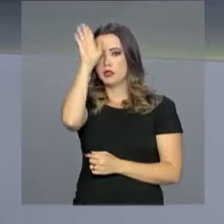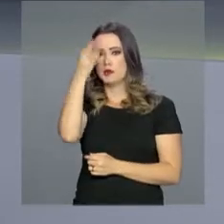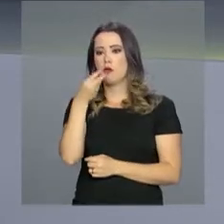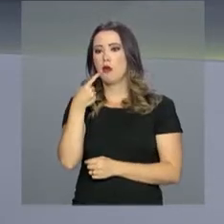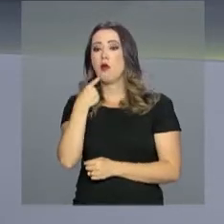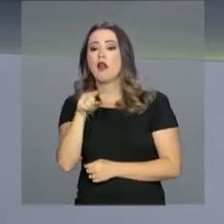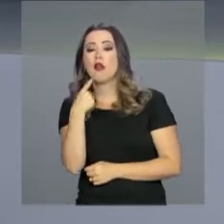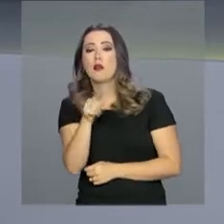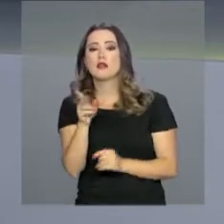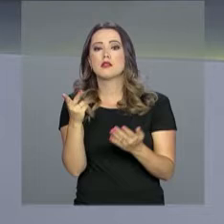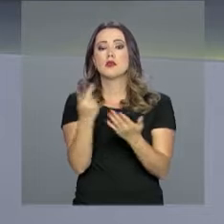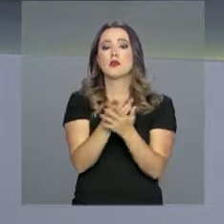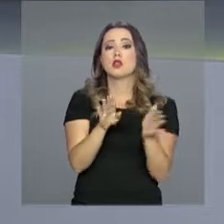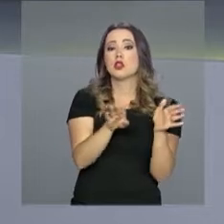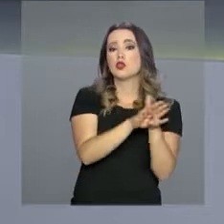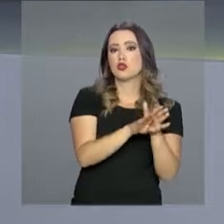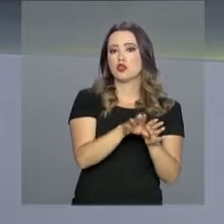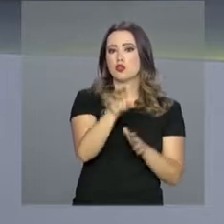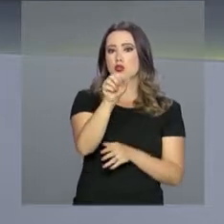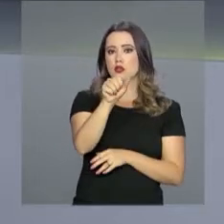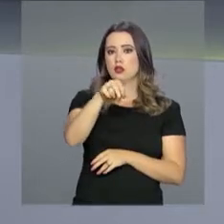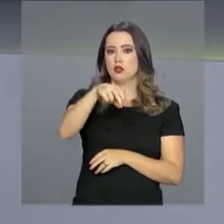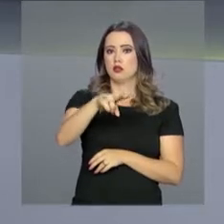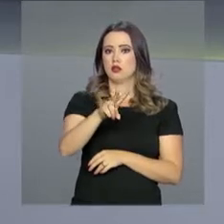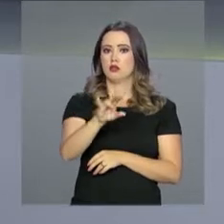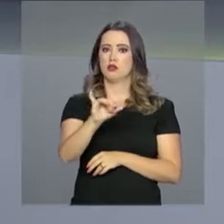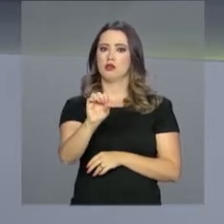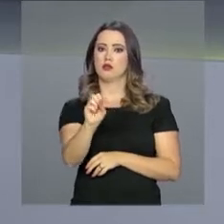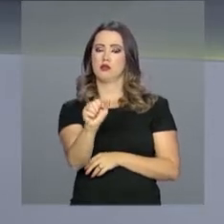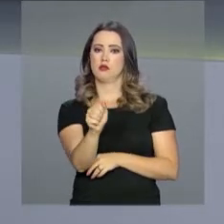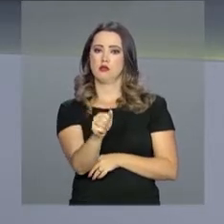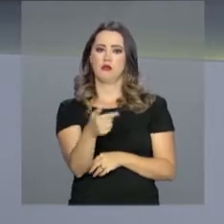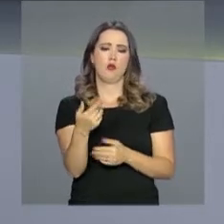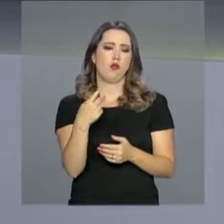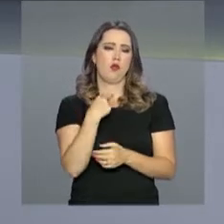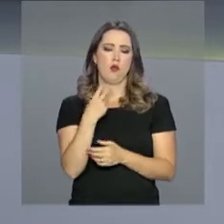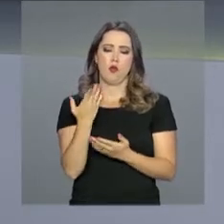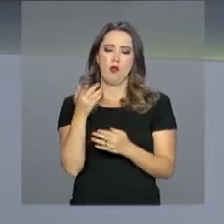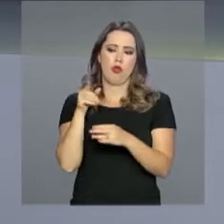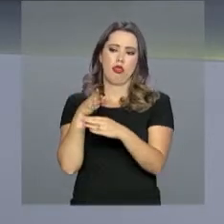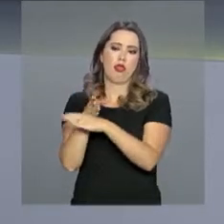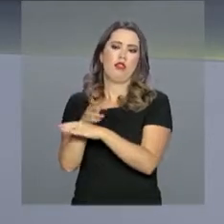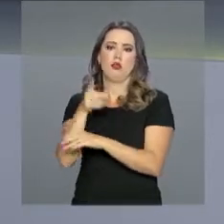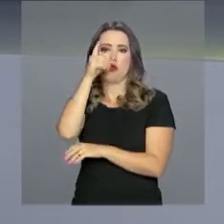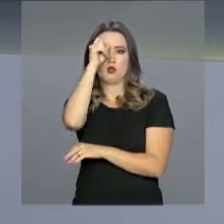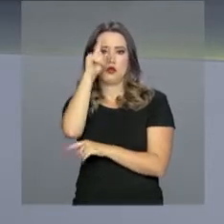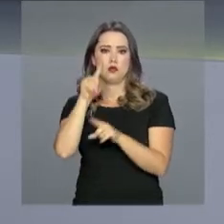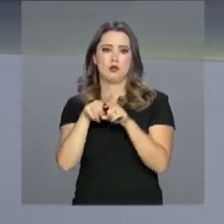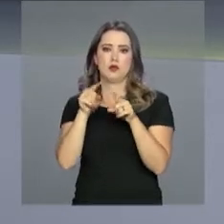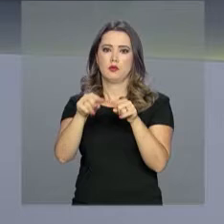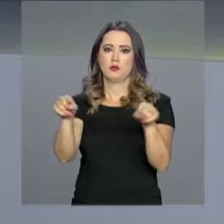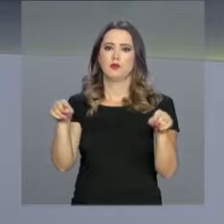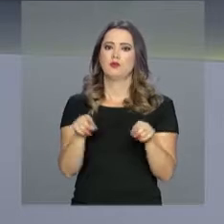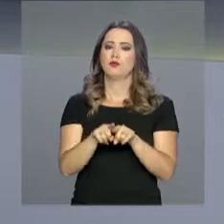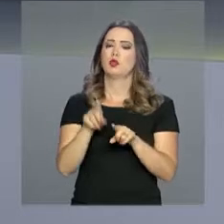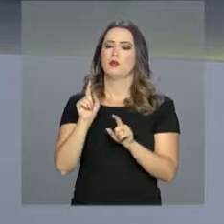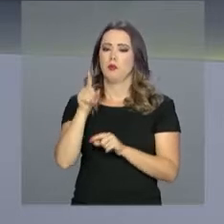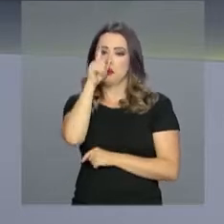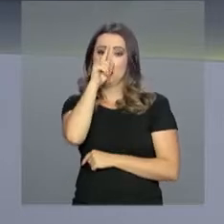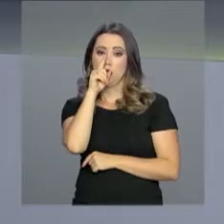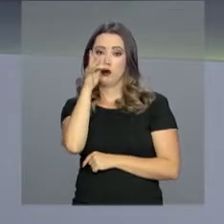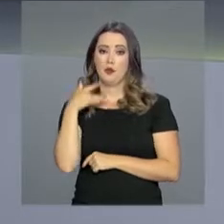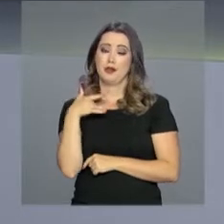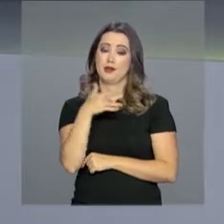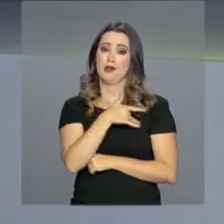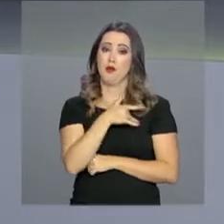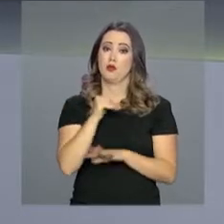anvisa esse tipo de serviço é feito fora de hospitais e clínicas e pode oferecer riscos à saúde por isso